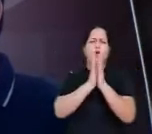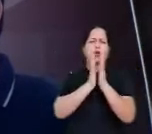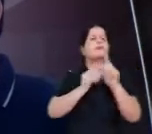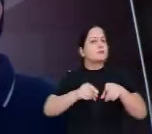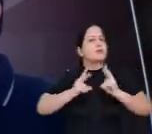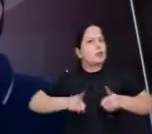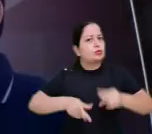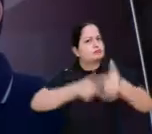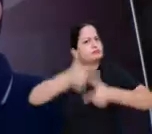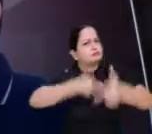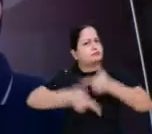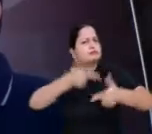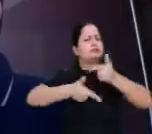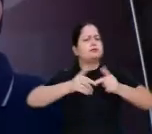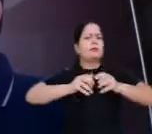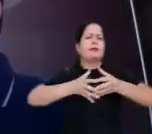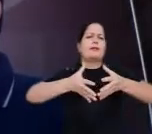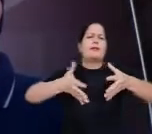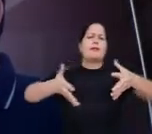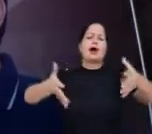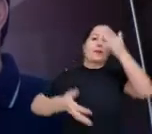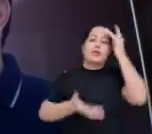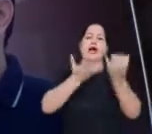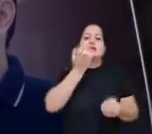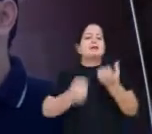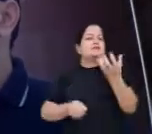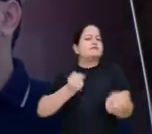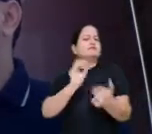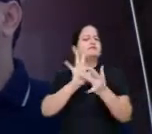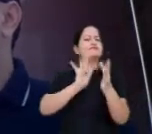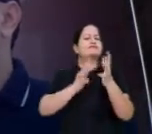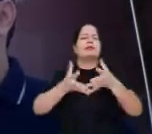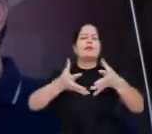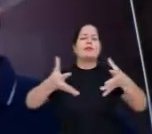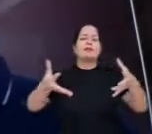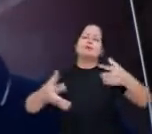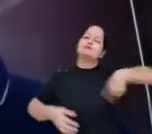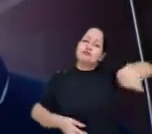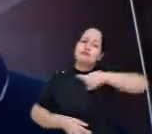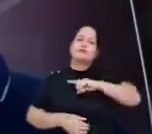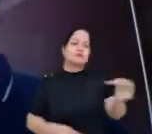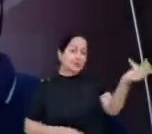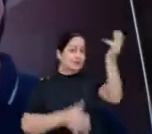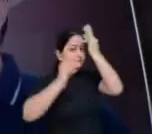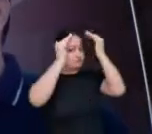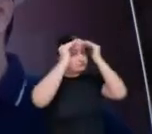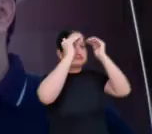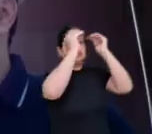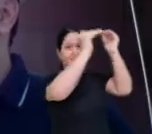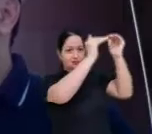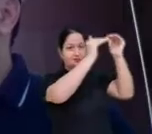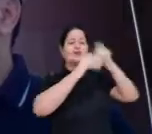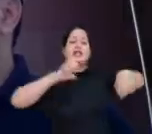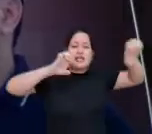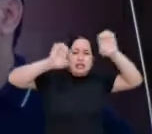dos discípulos, e grande parte dos sacerdotes obedecia à fé. E Estevão, cheio de fé e de